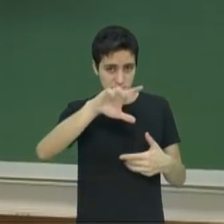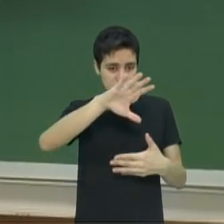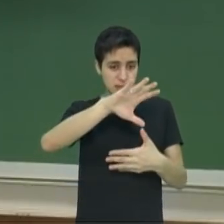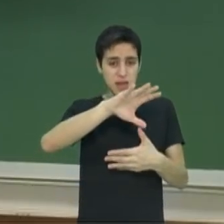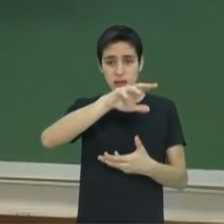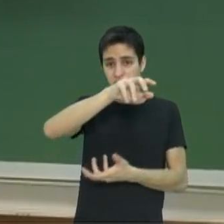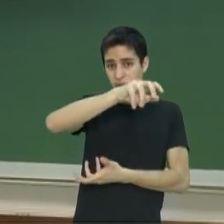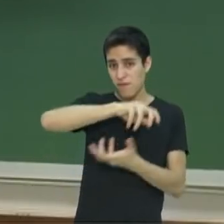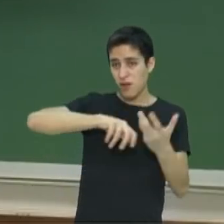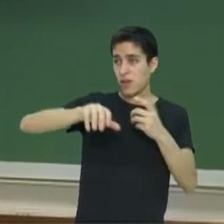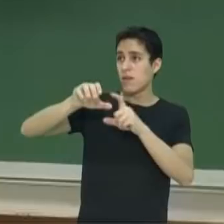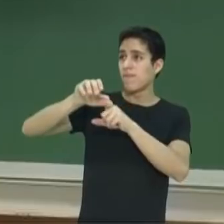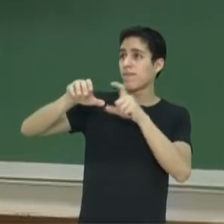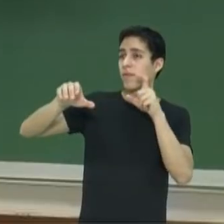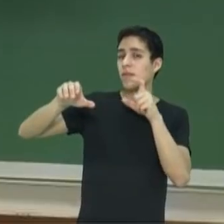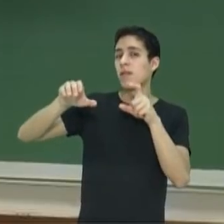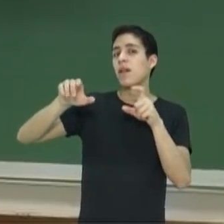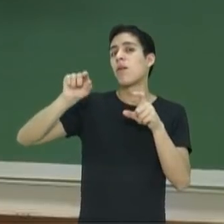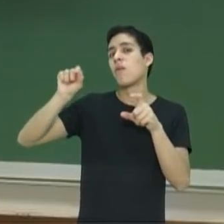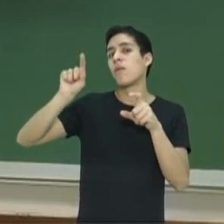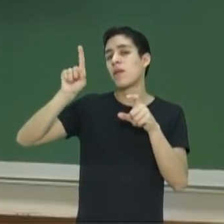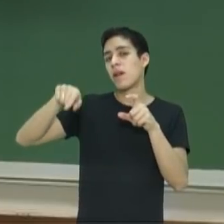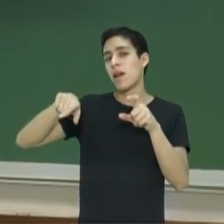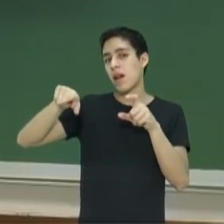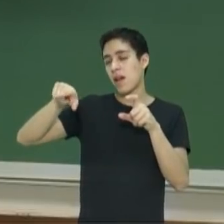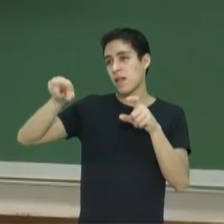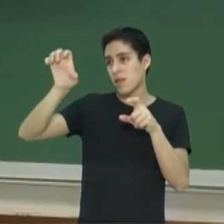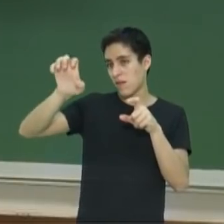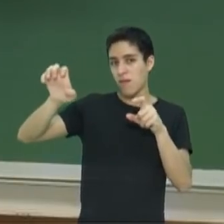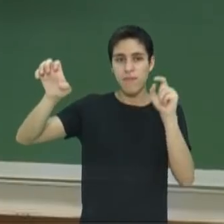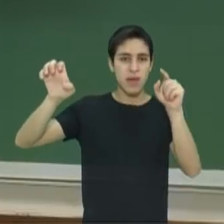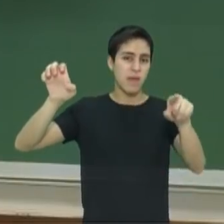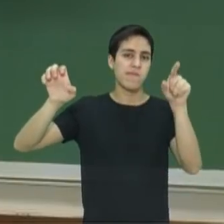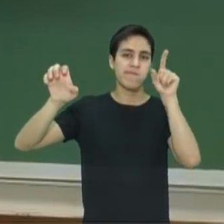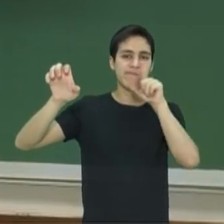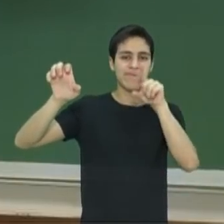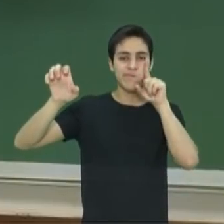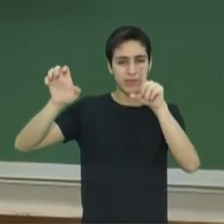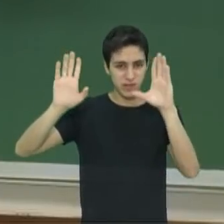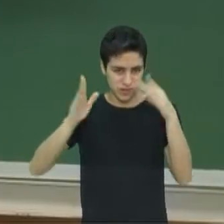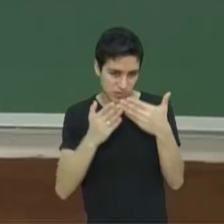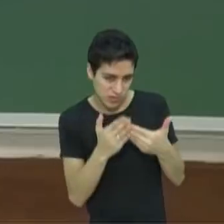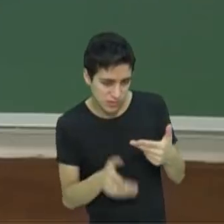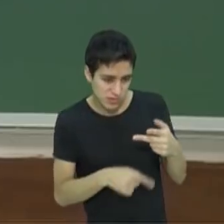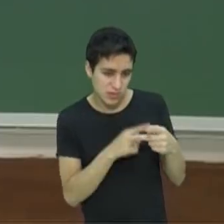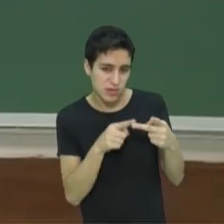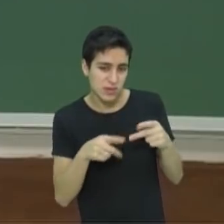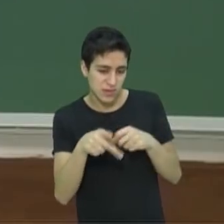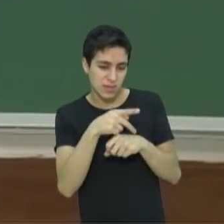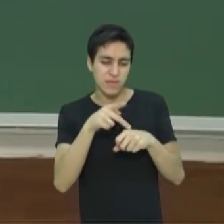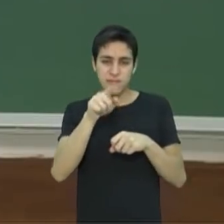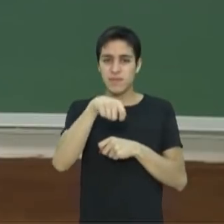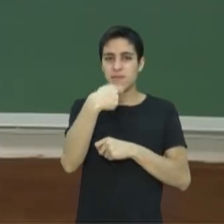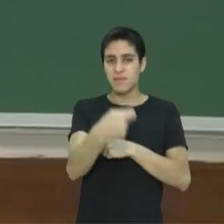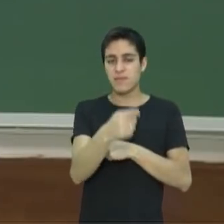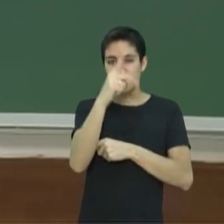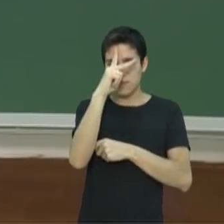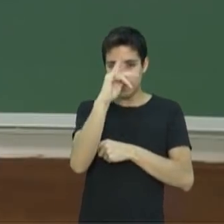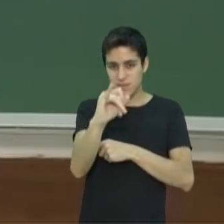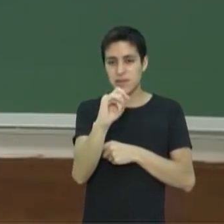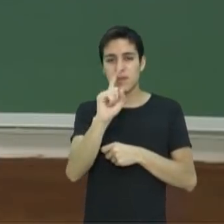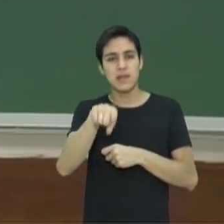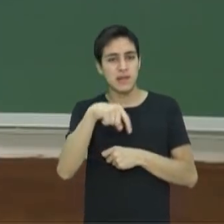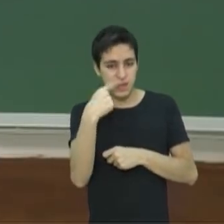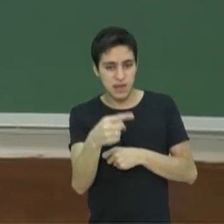e se separar da Europa foram os Estados Unidos. Nós já estudamos isso. O segundo país foi o Haiti. Só depois